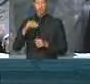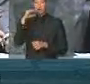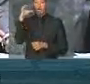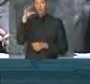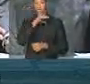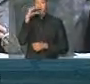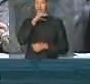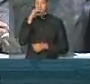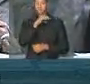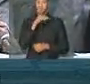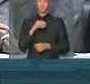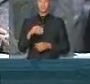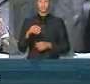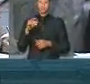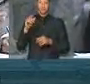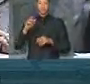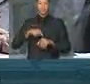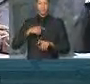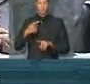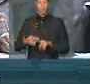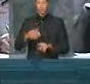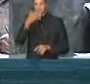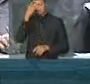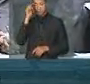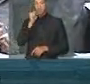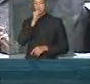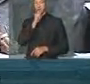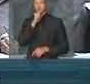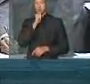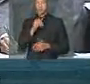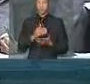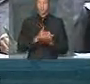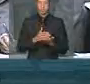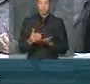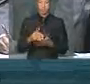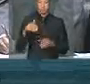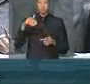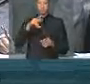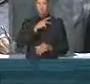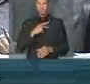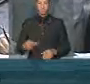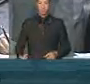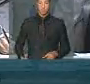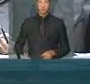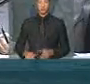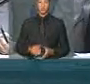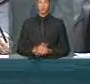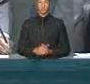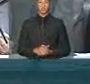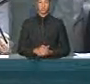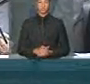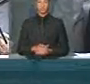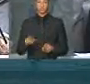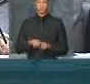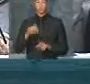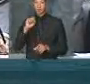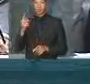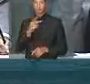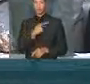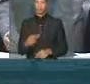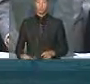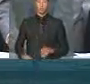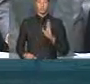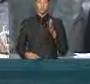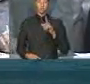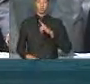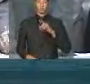rapidamente para que o mais idoso convoque a eleição do presidente e do vice-presidente já tem